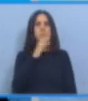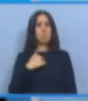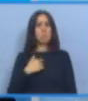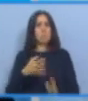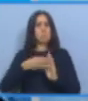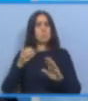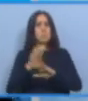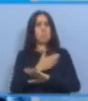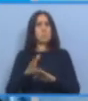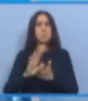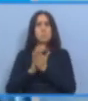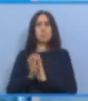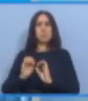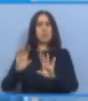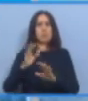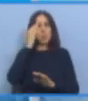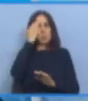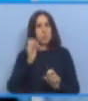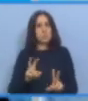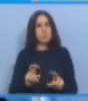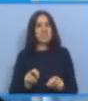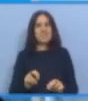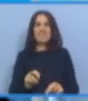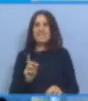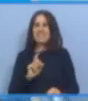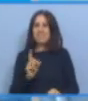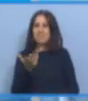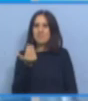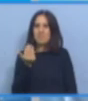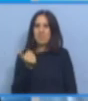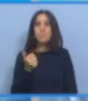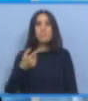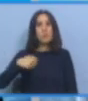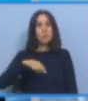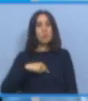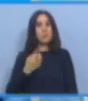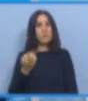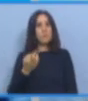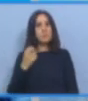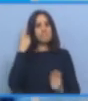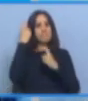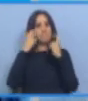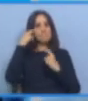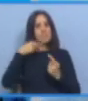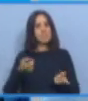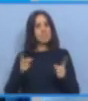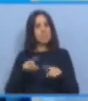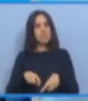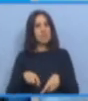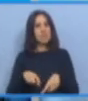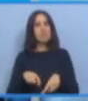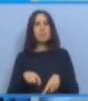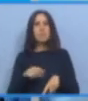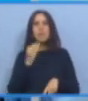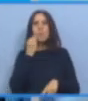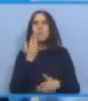os resíduos e envio para a reciclagem, já tenho a consciência tranquila. Longe disso. Nós precisamos realmente de repensar